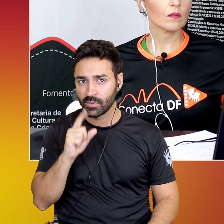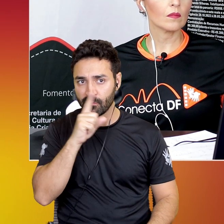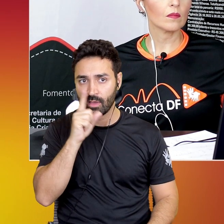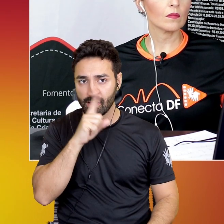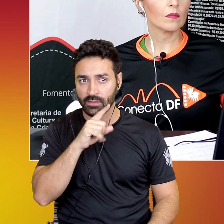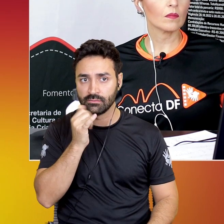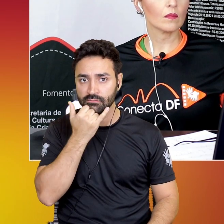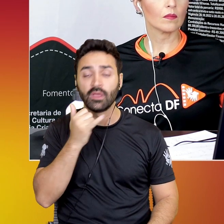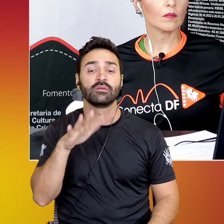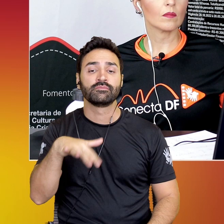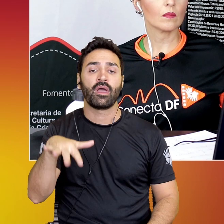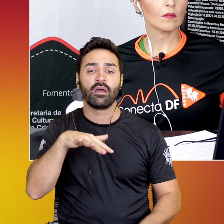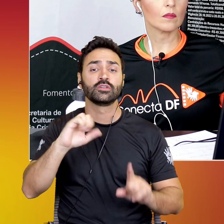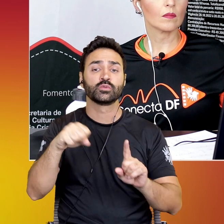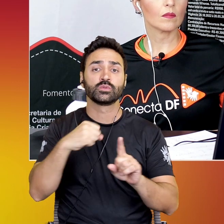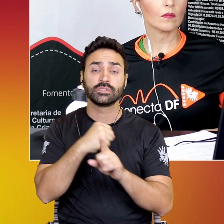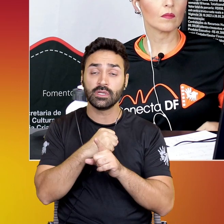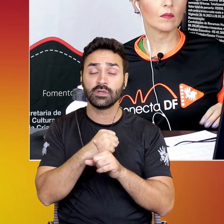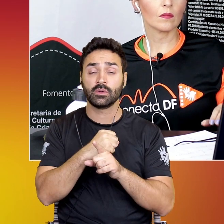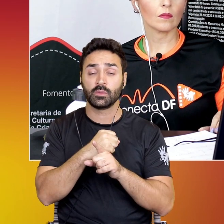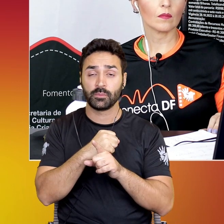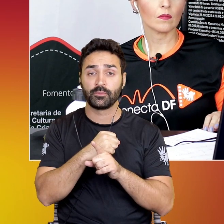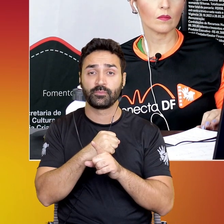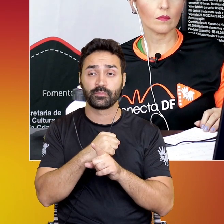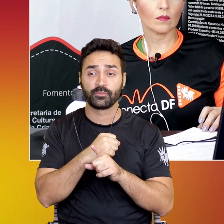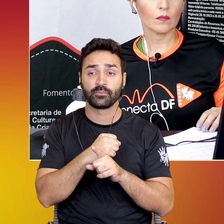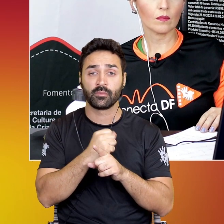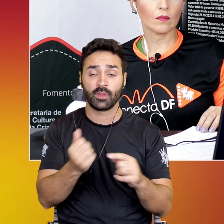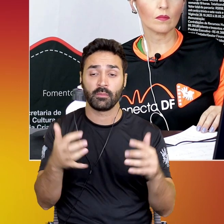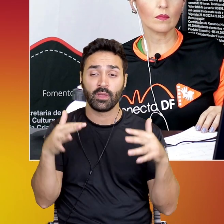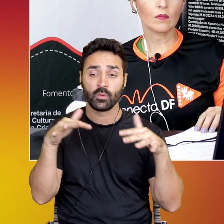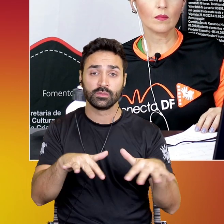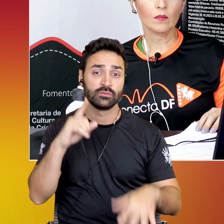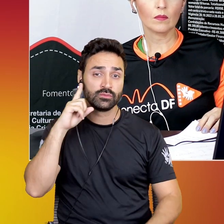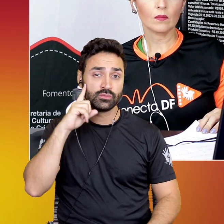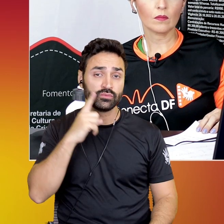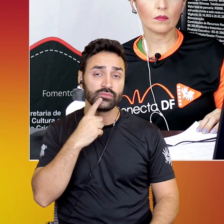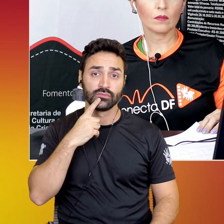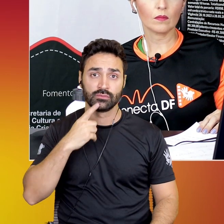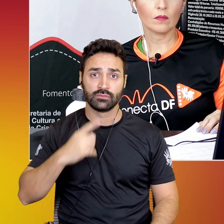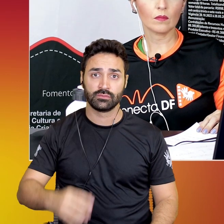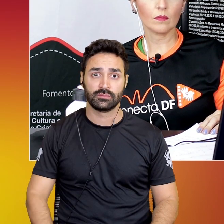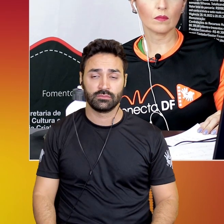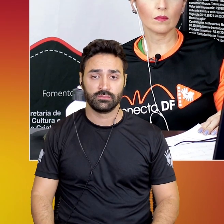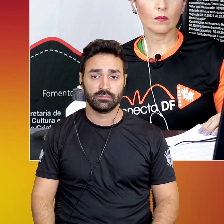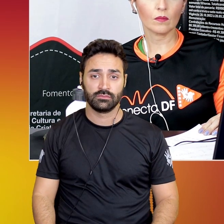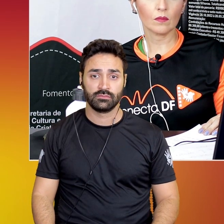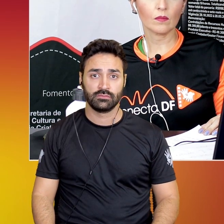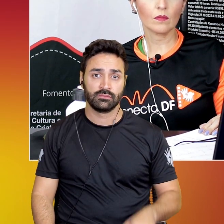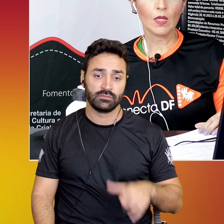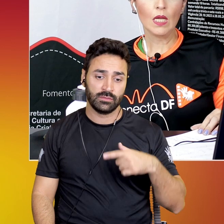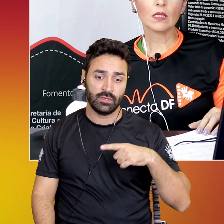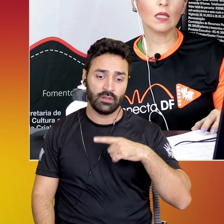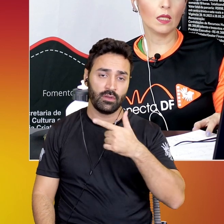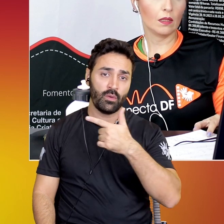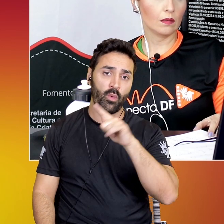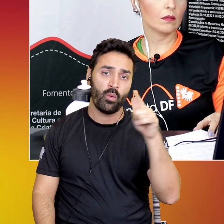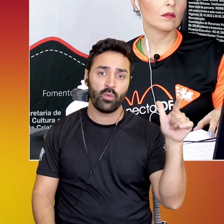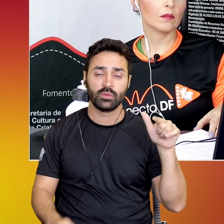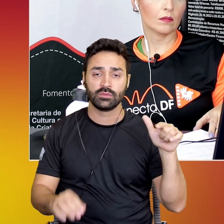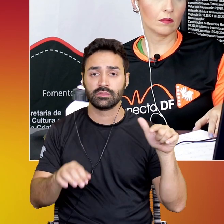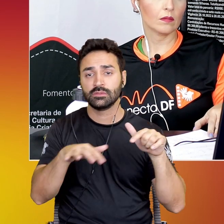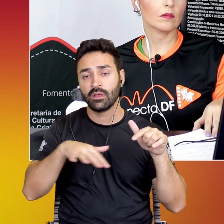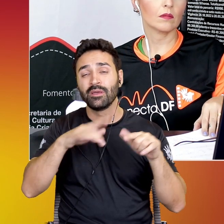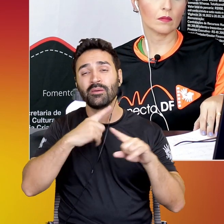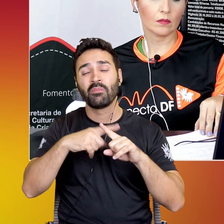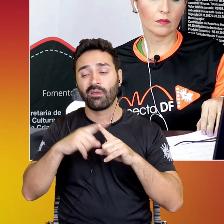âmbito social de que para a inclusão do surdo são as outras áreas, porque Sim. O médico ele